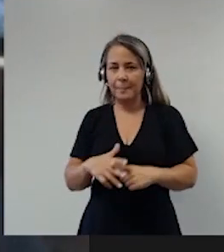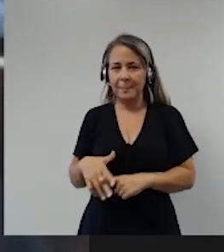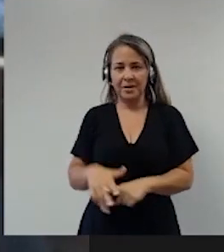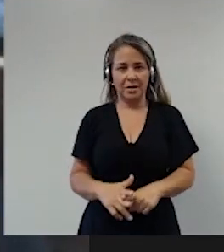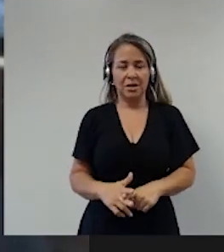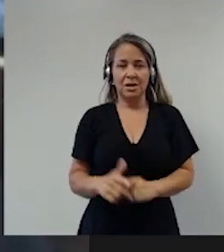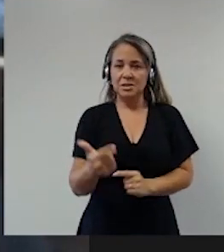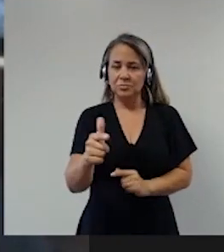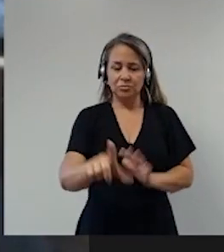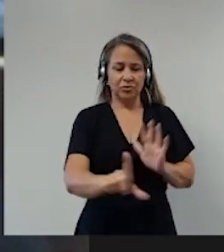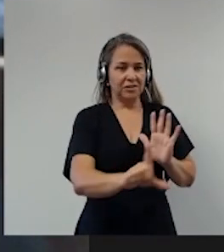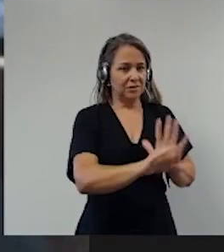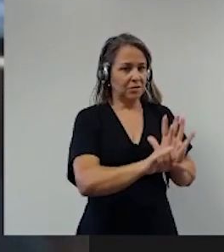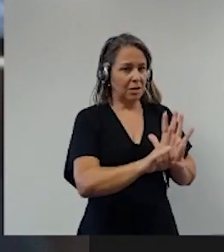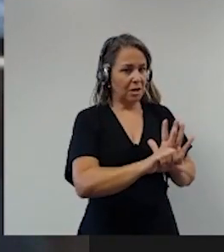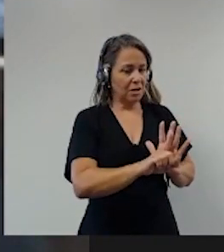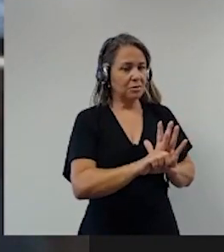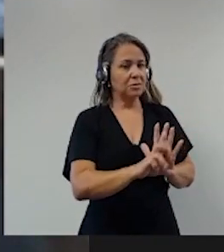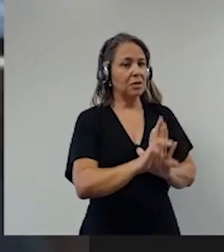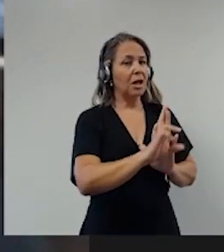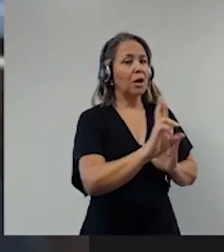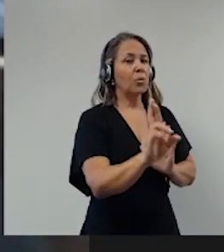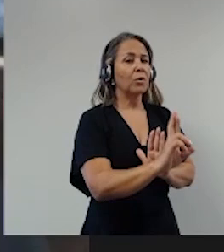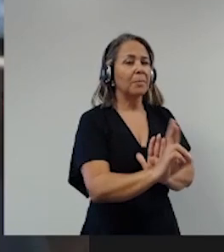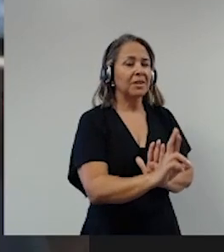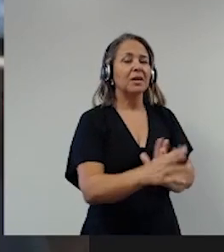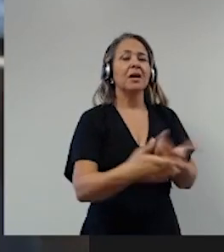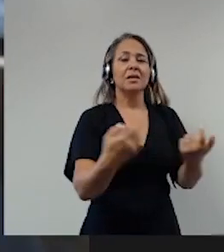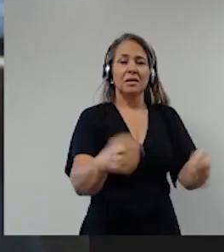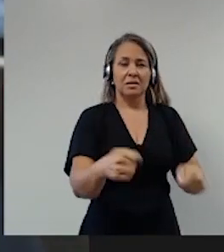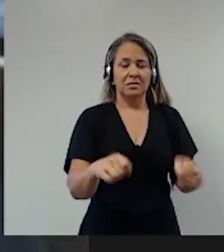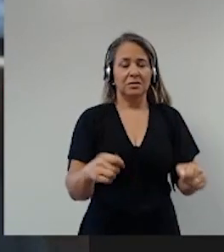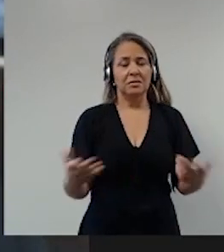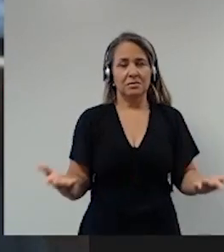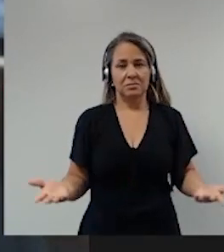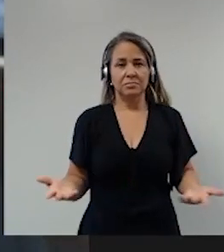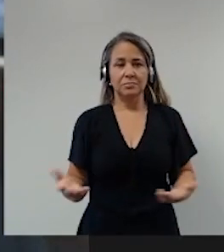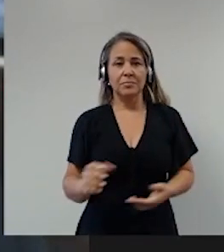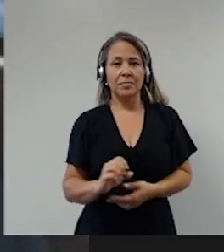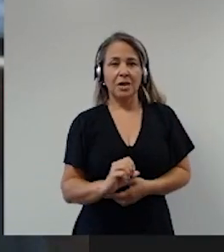tivesse leis que regulamentassem essa necessidade e essa